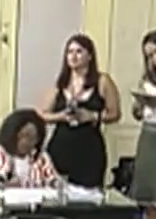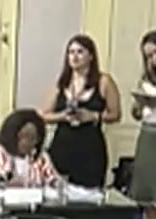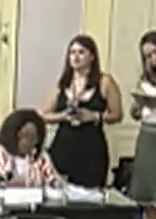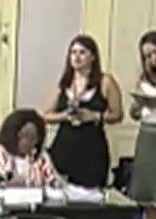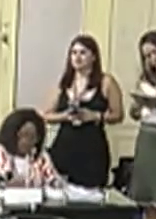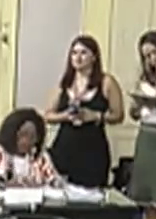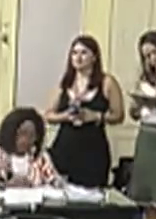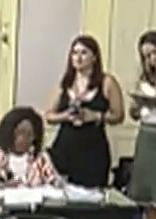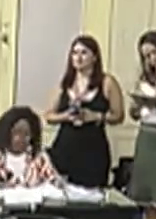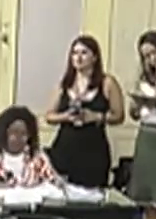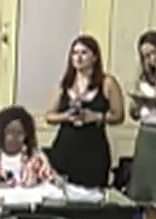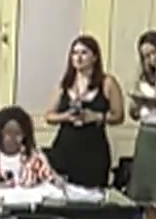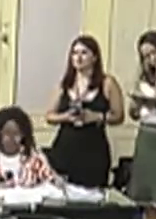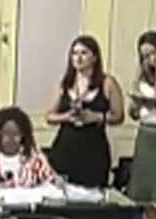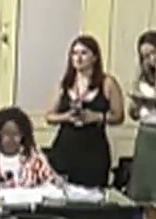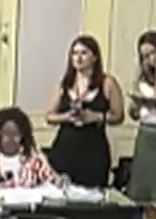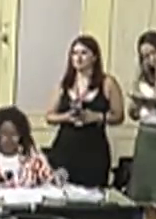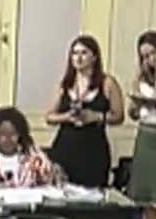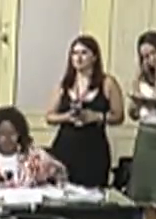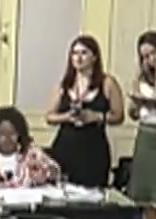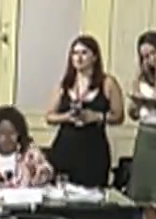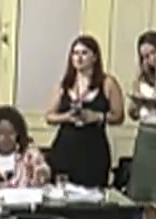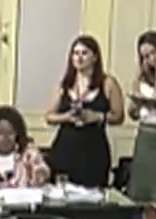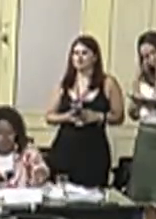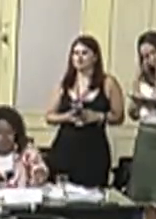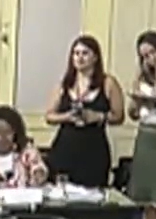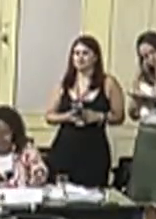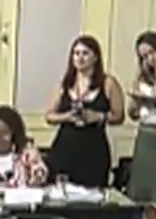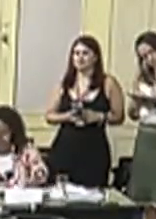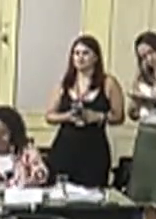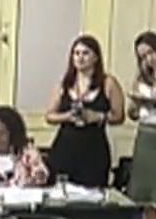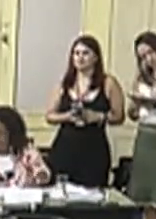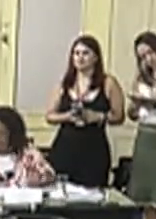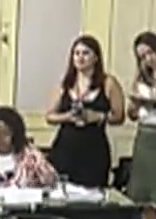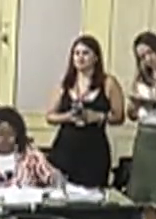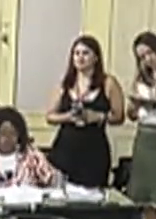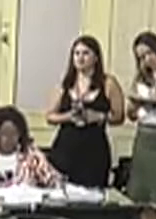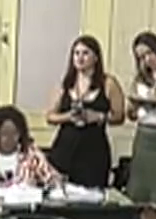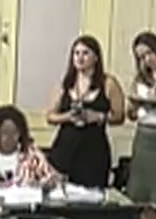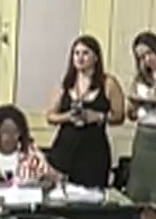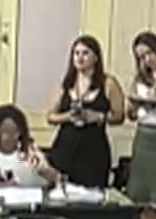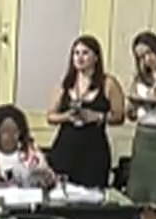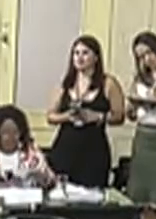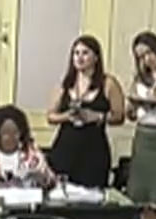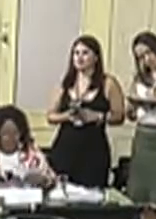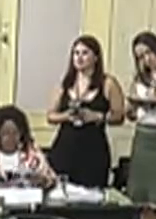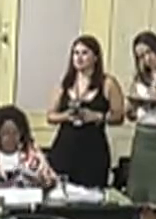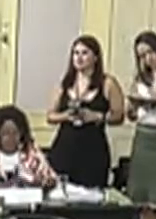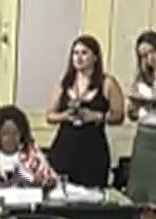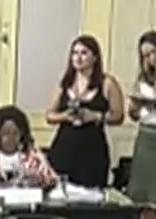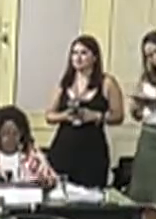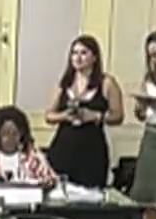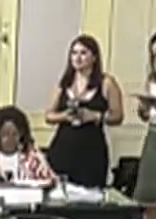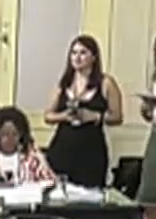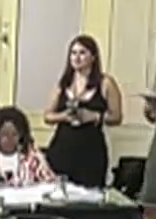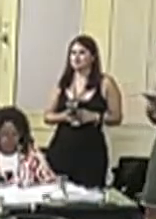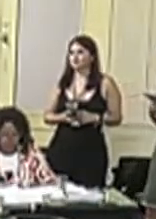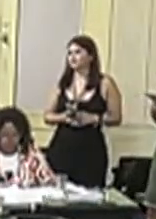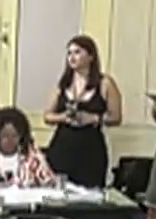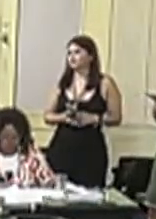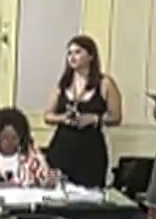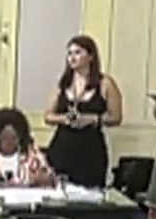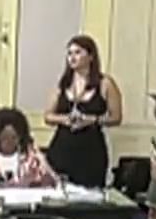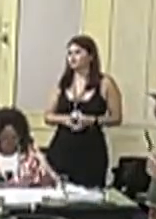de votar o relatório final da CPI do Hospital da Mulher de Cabo Frio. Nesse sentido, já gostaria